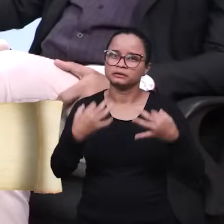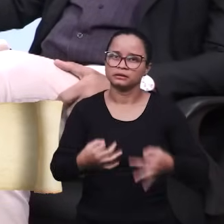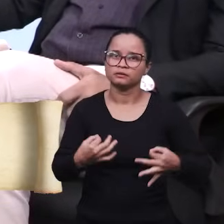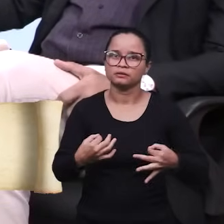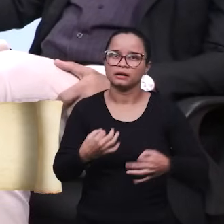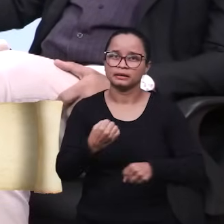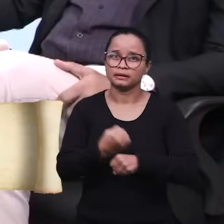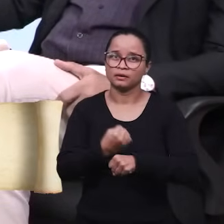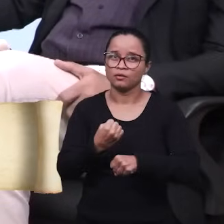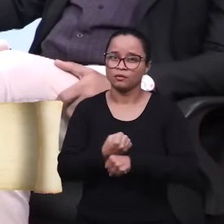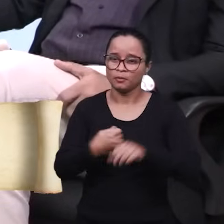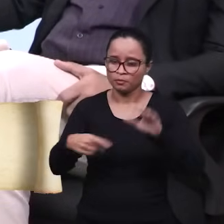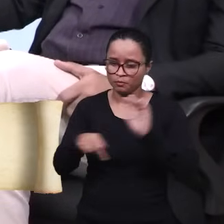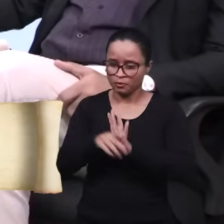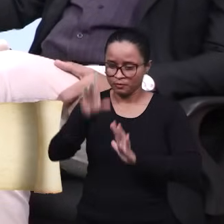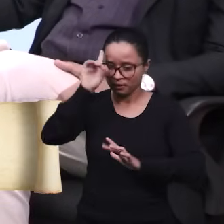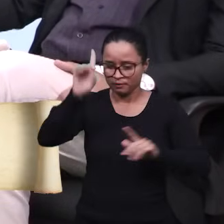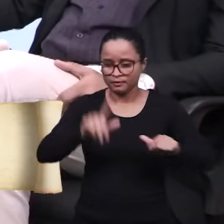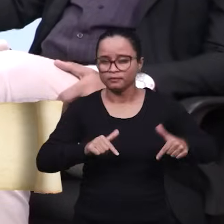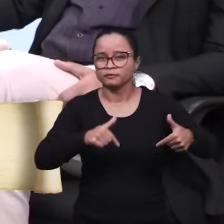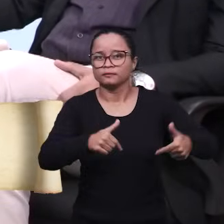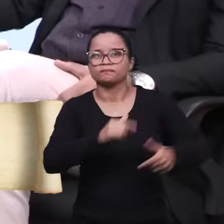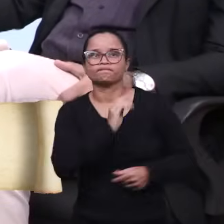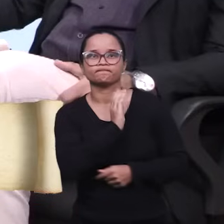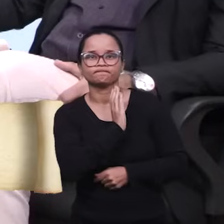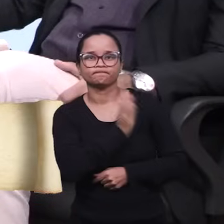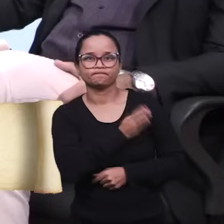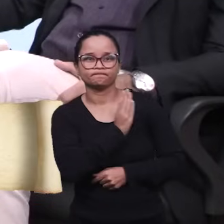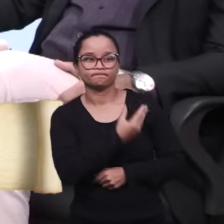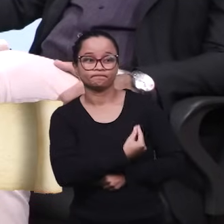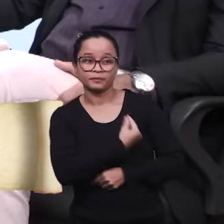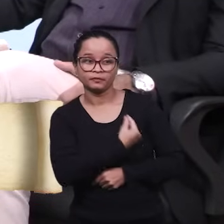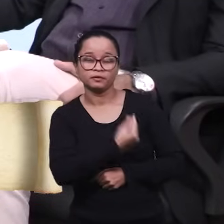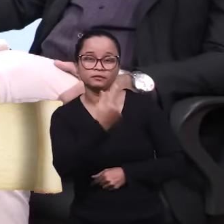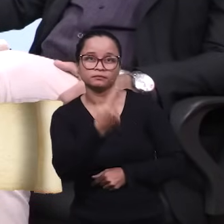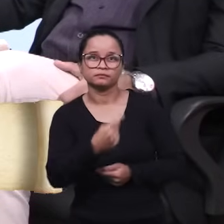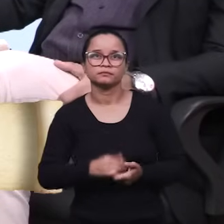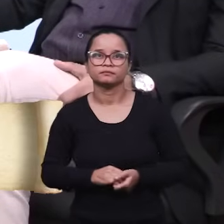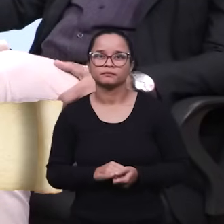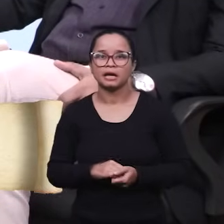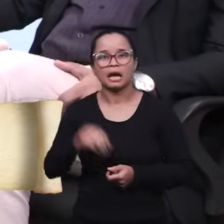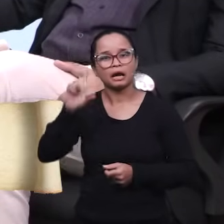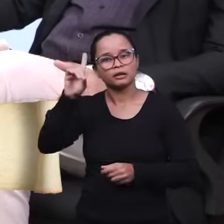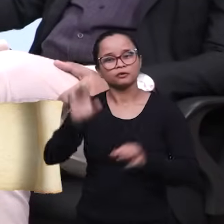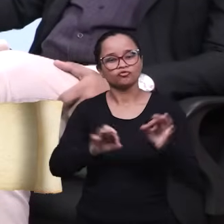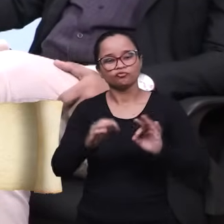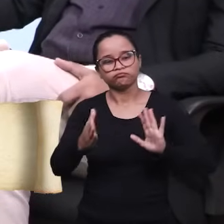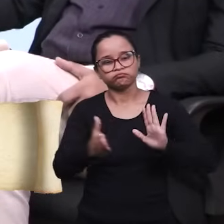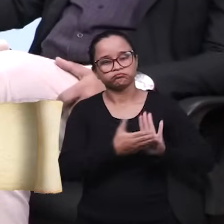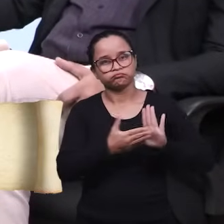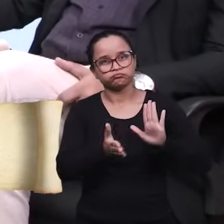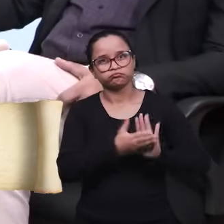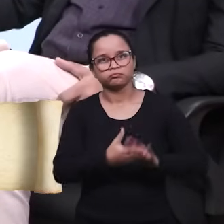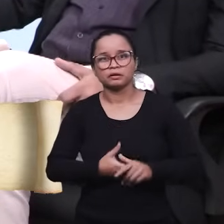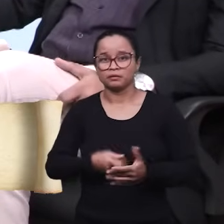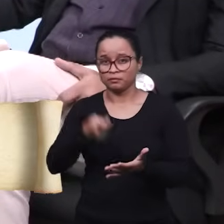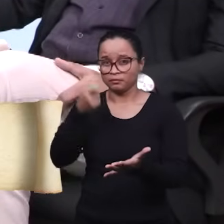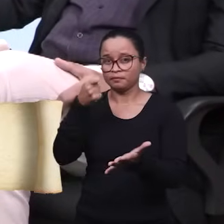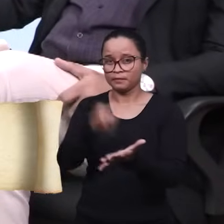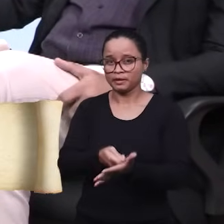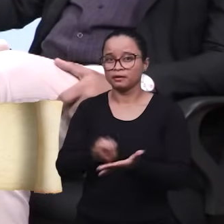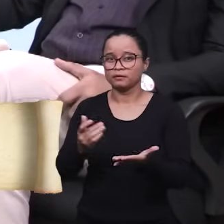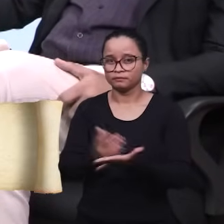obra que Deus estava realizando no coração deles, na vida deles. E Deus tinha um propósito. Foi preciso pagar um